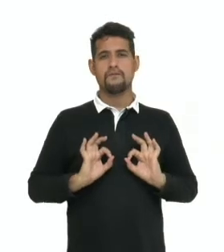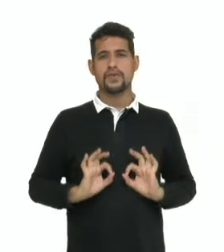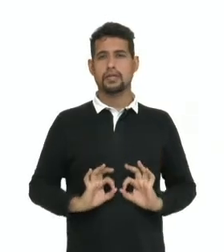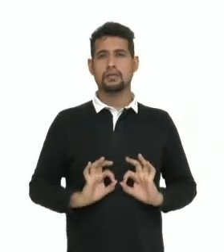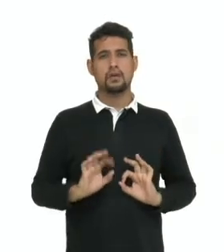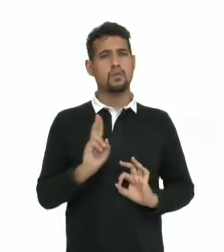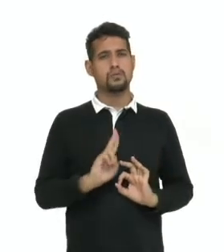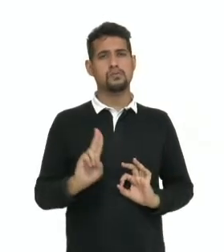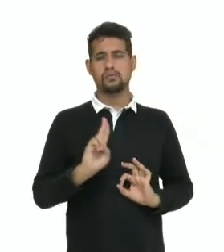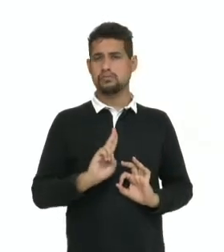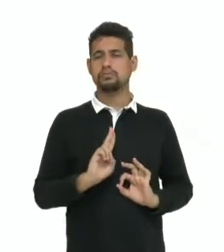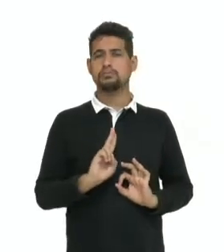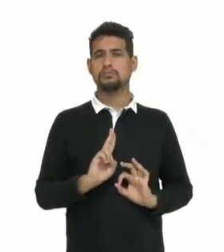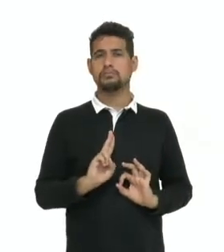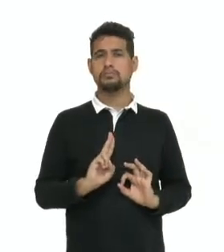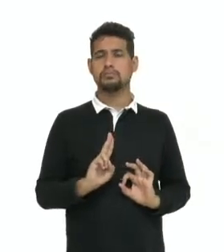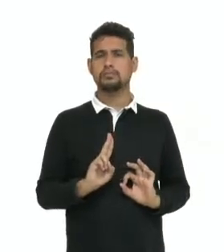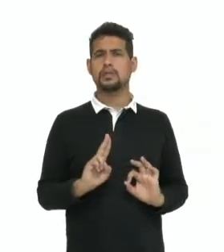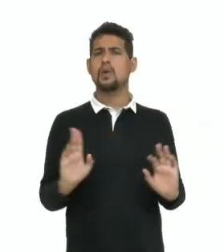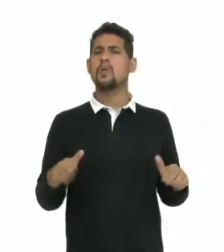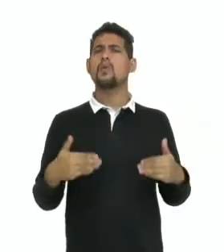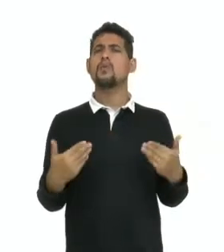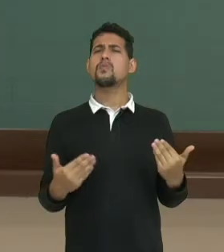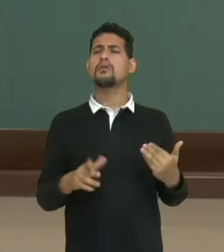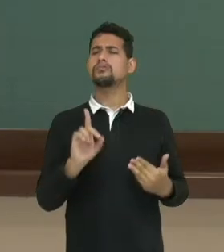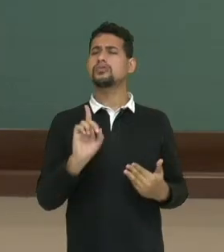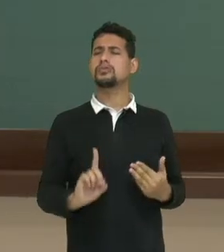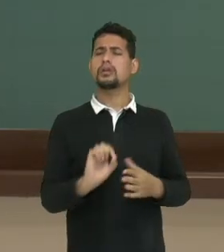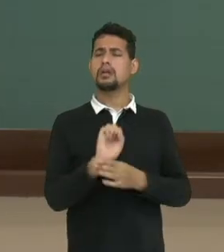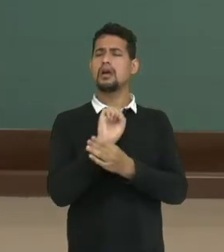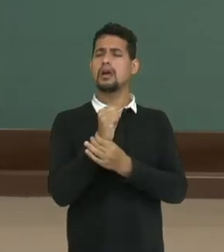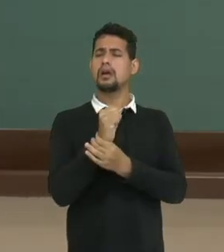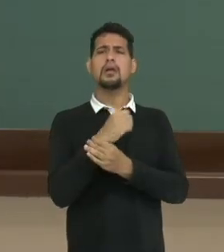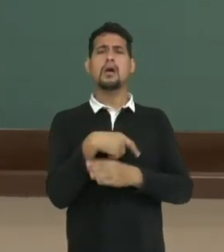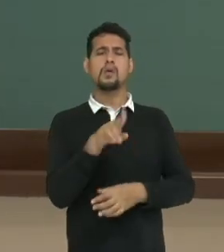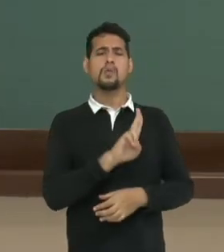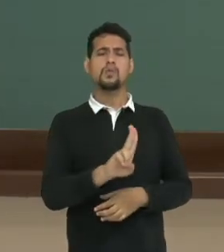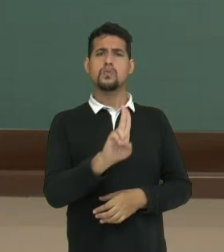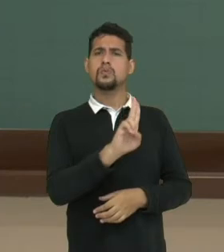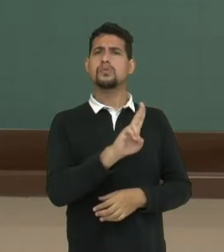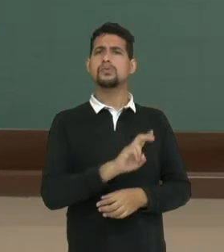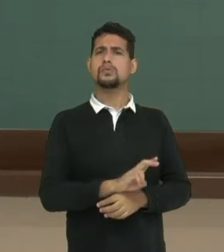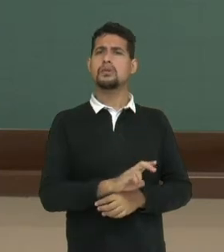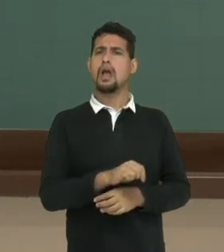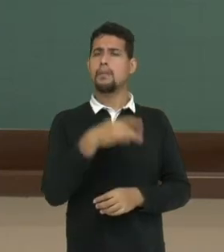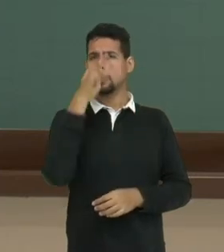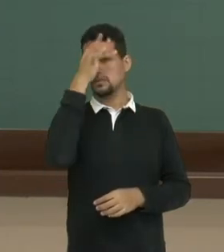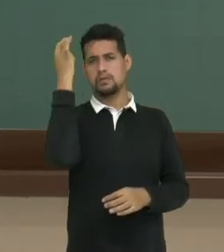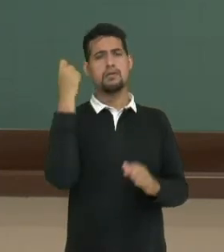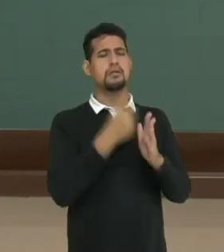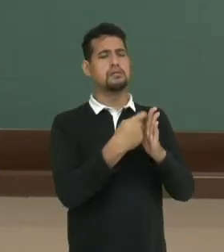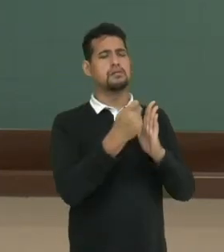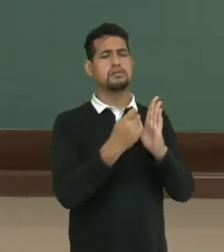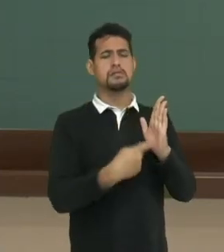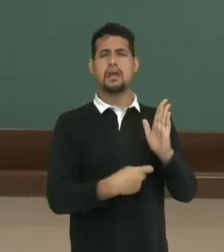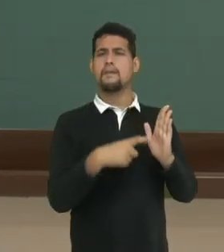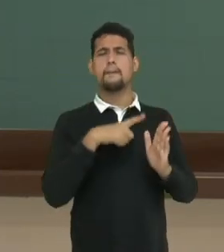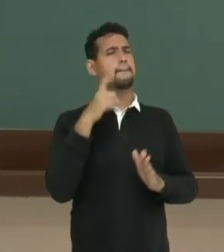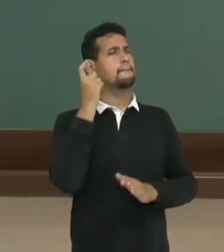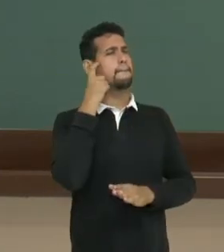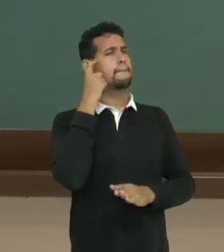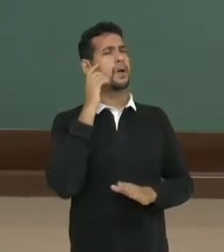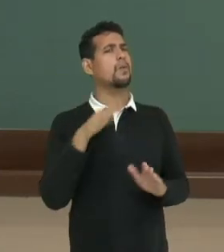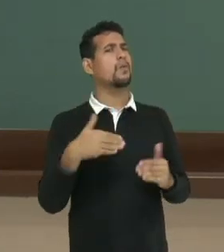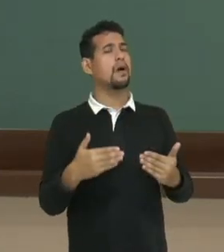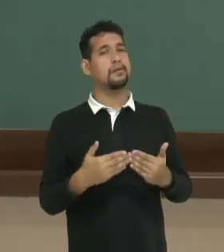de uso. Em qual direito garantido ao consumidor a autora da carta se baseia?